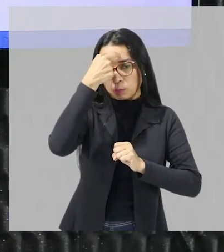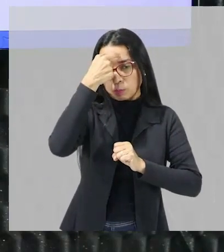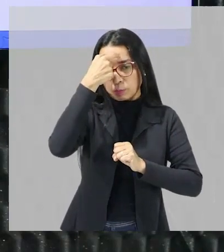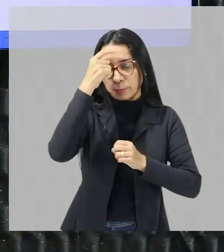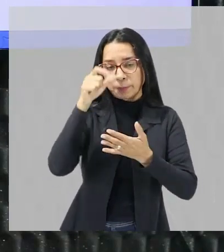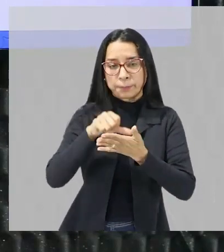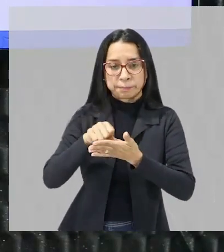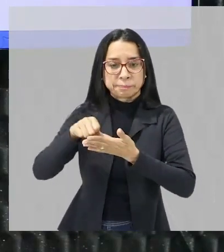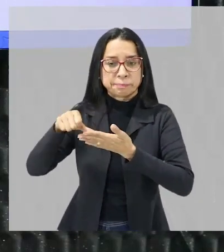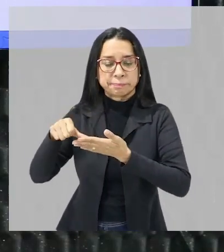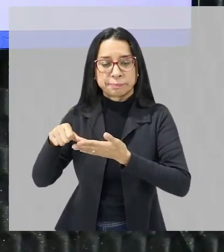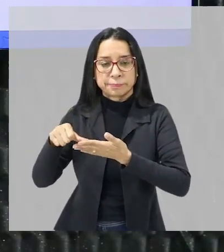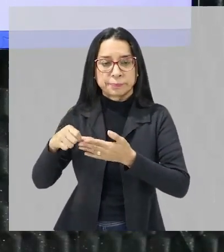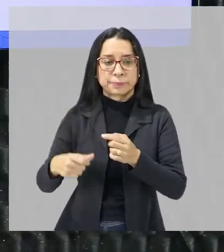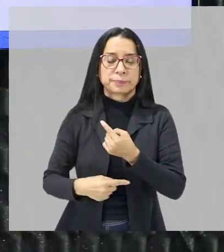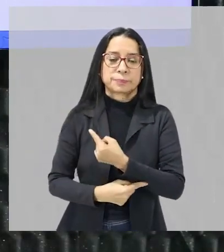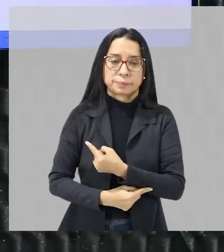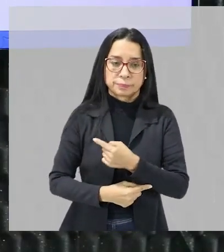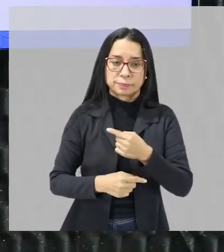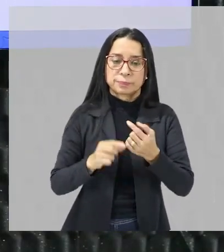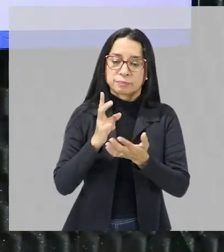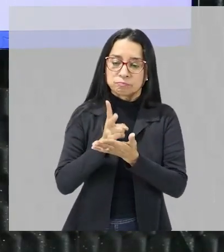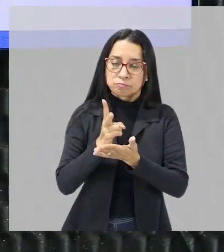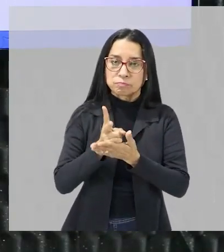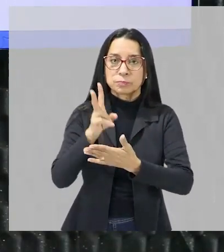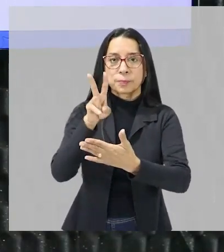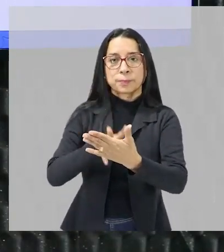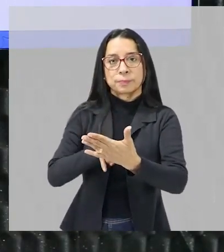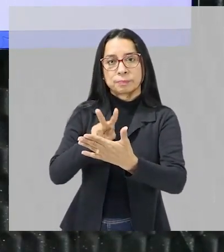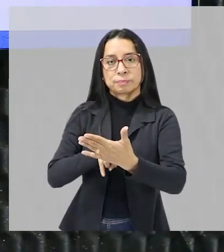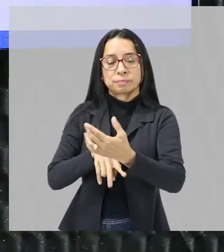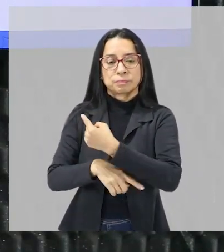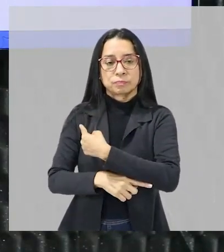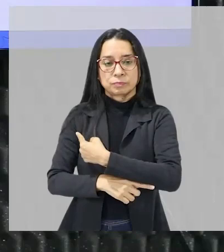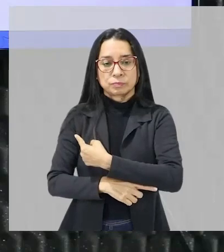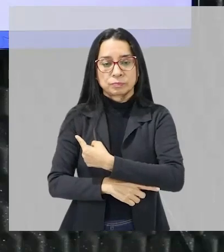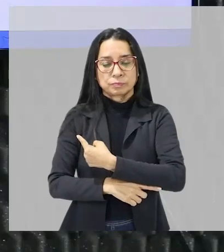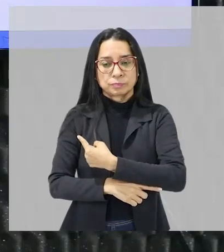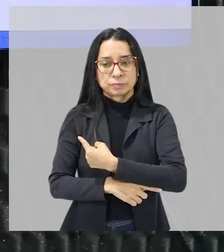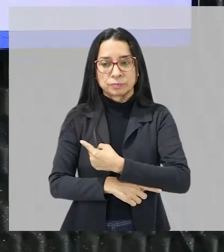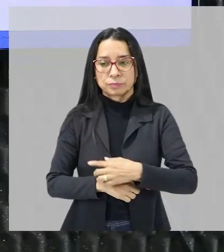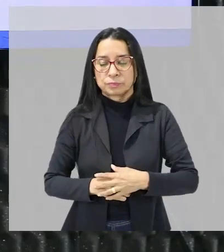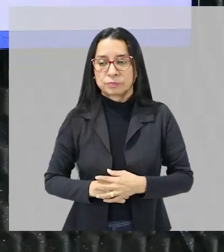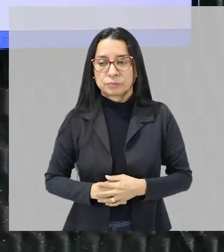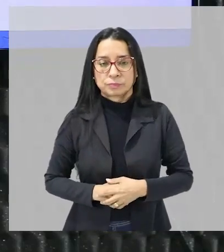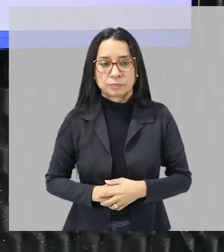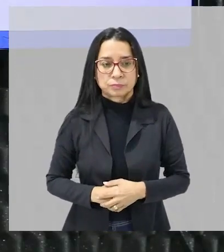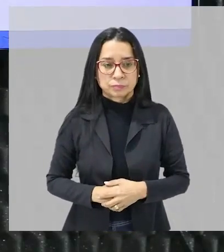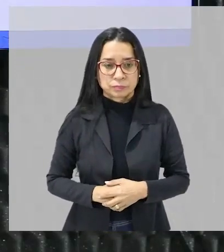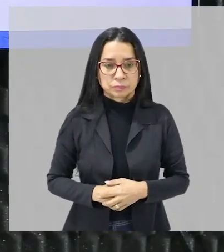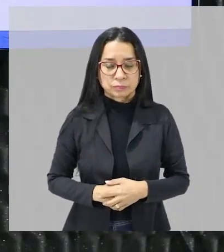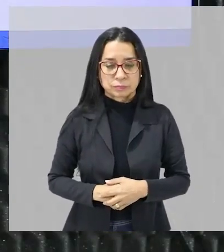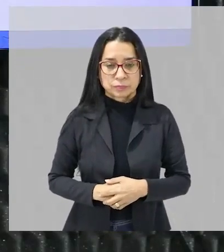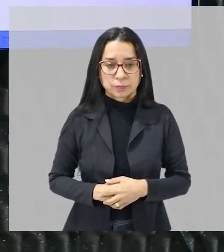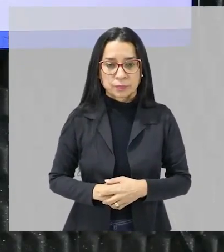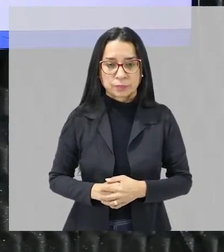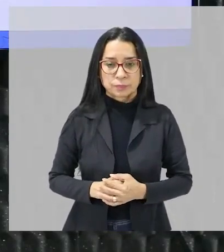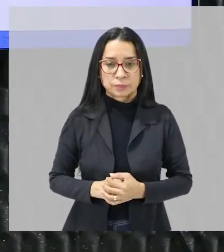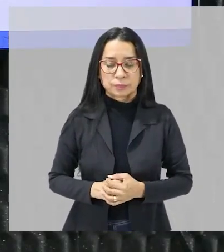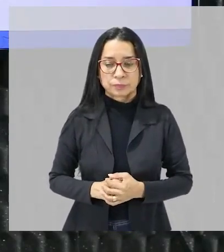grifado. Assim, toda utilização de meios pressupõe uma